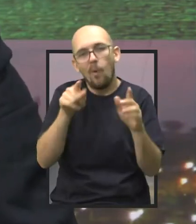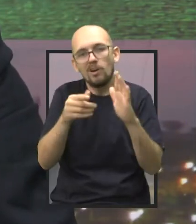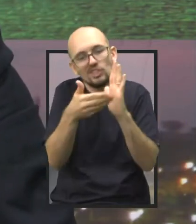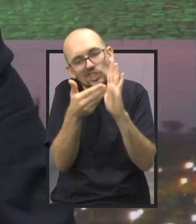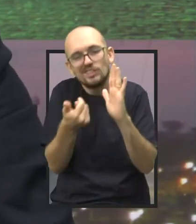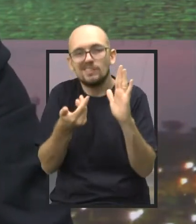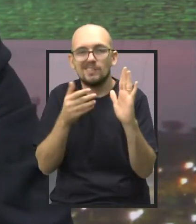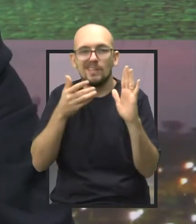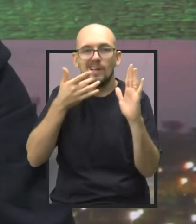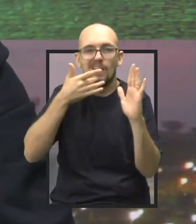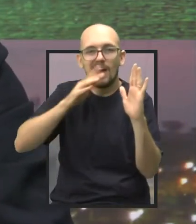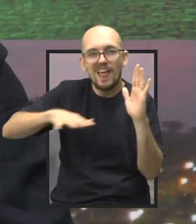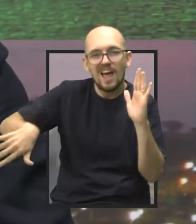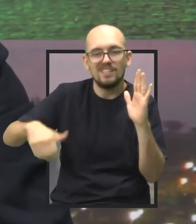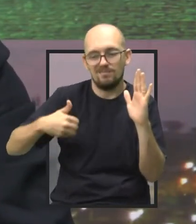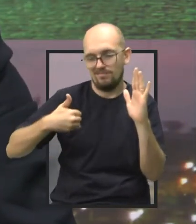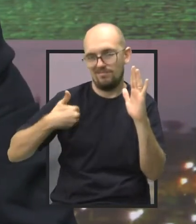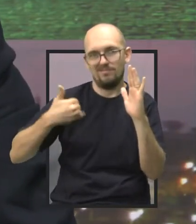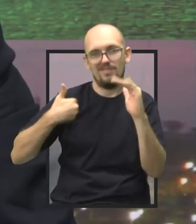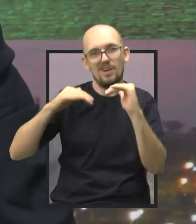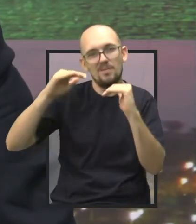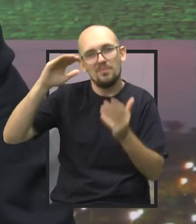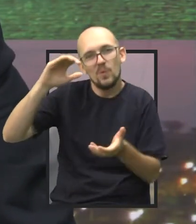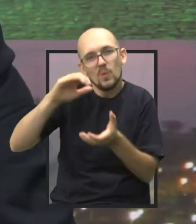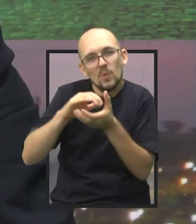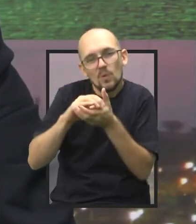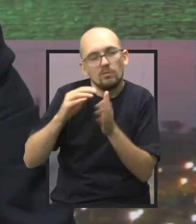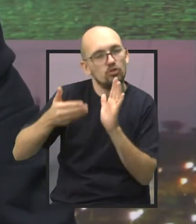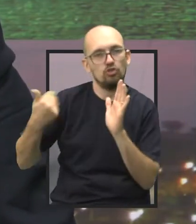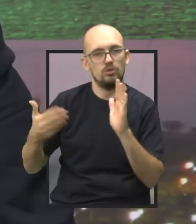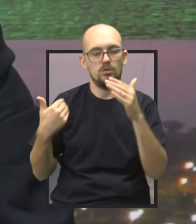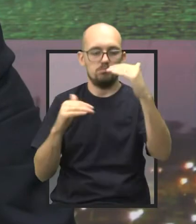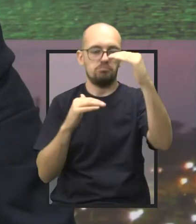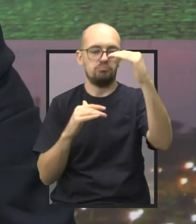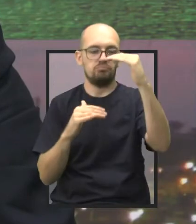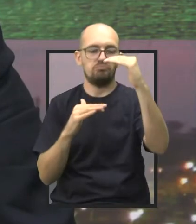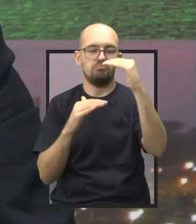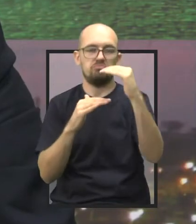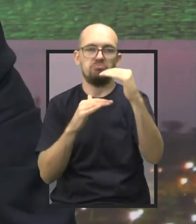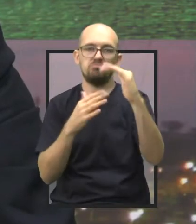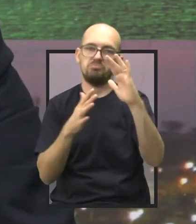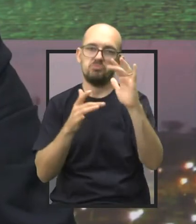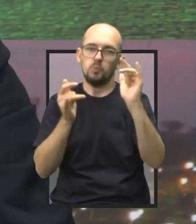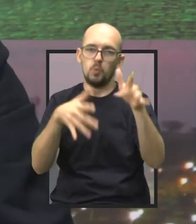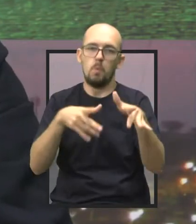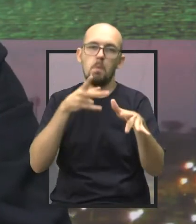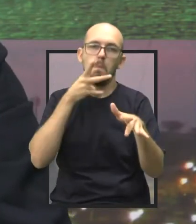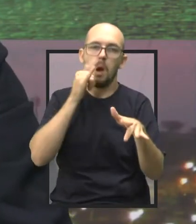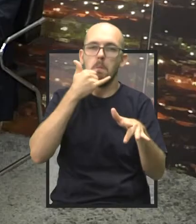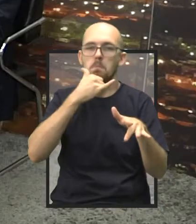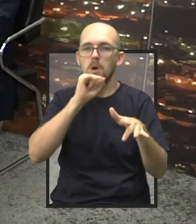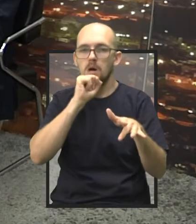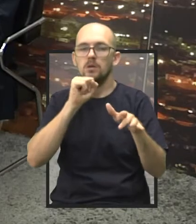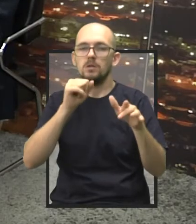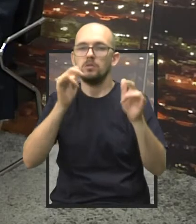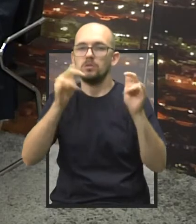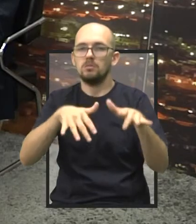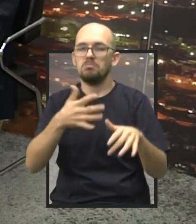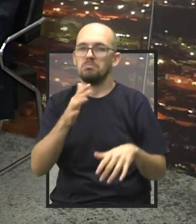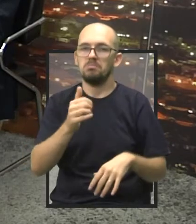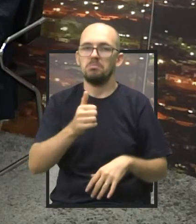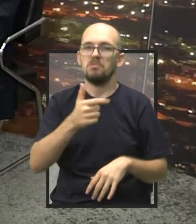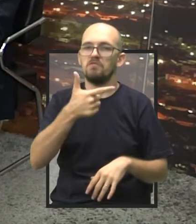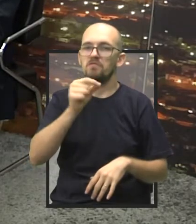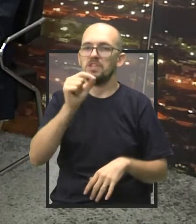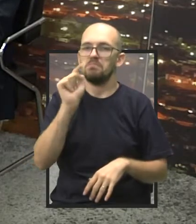a adolescente, né? Menores de idade. Mas o número beira 11 mil, 15 mil pessoas. E essa demanda você